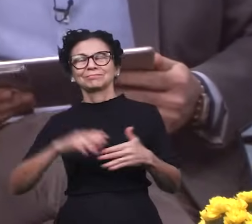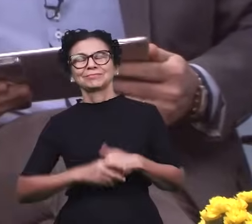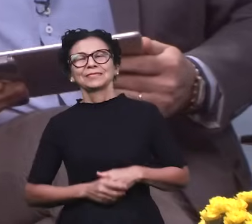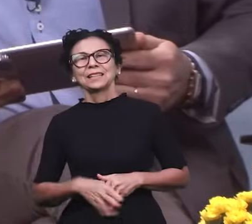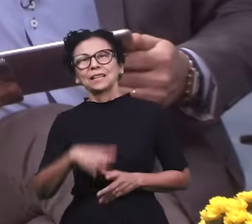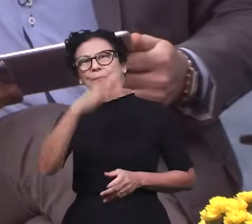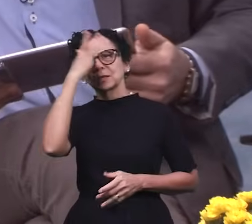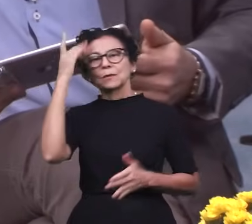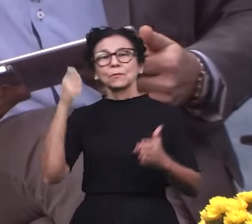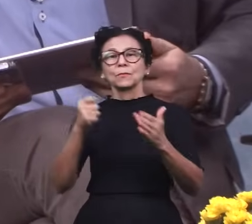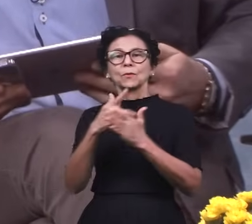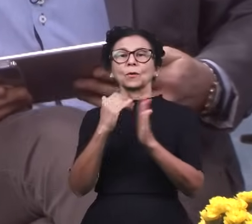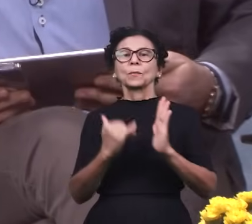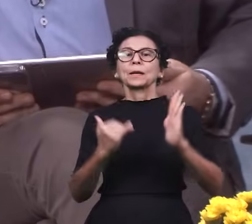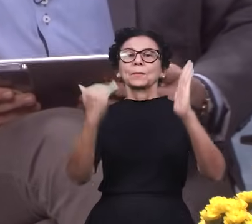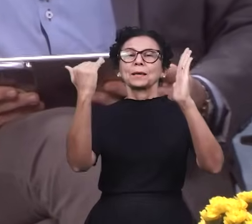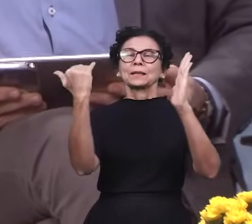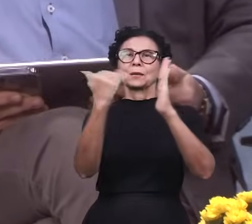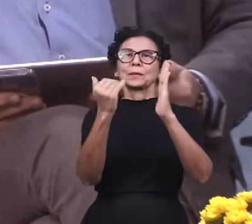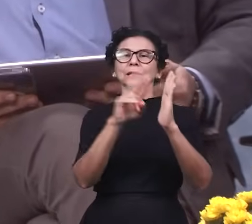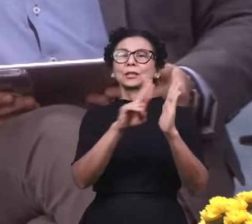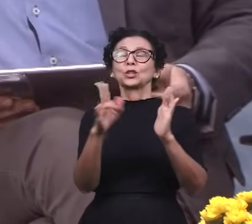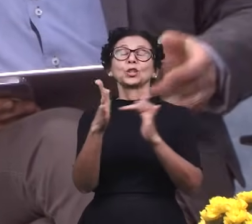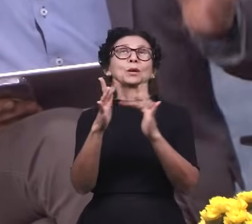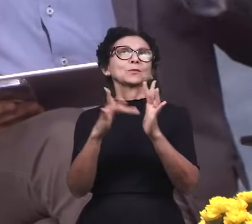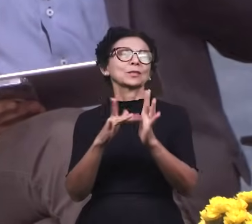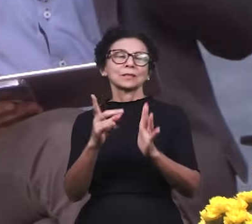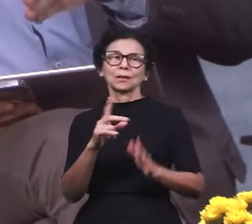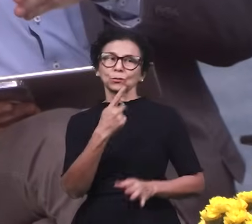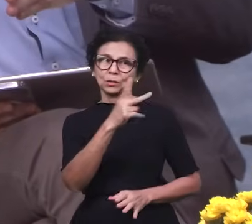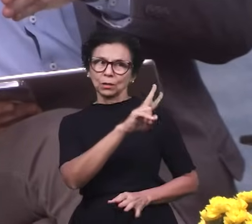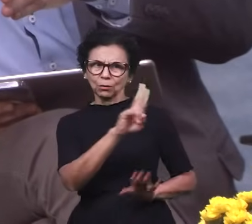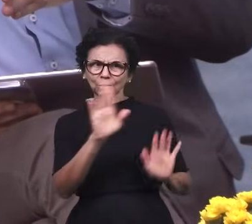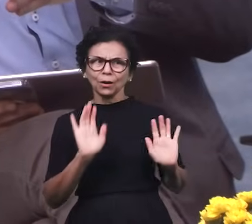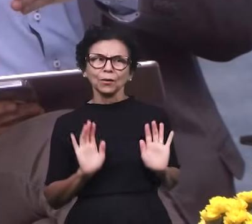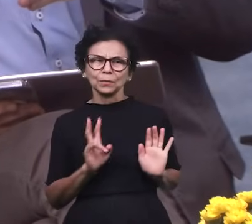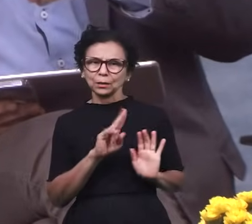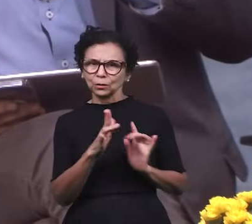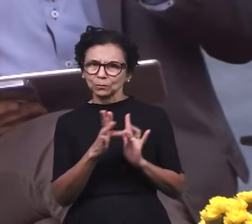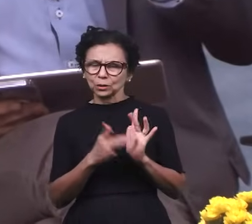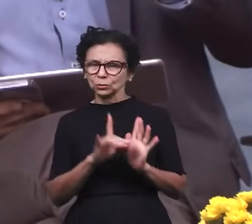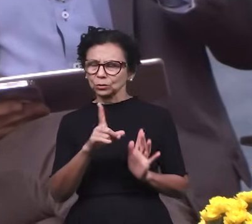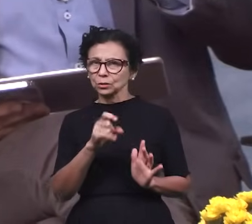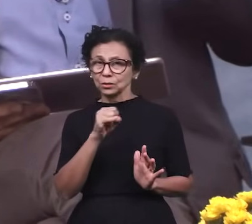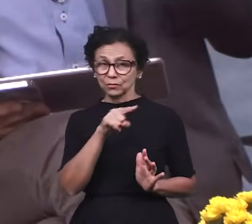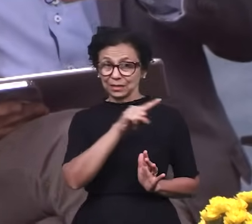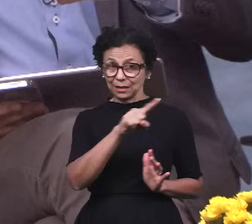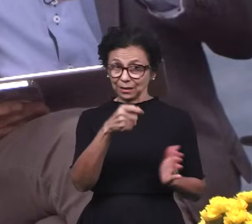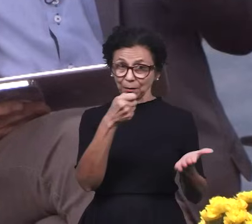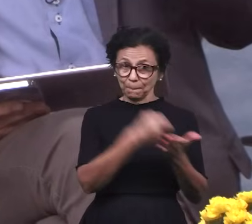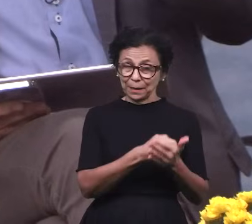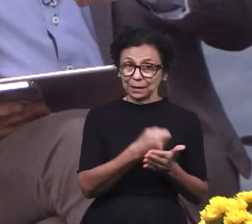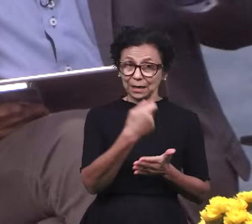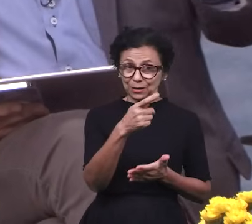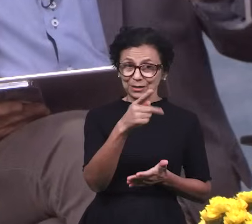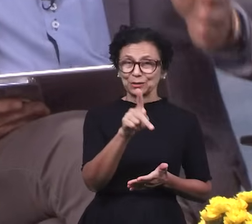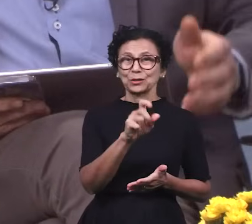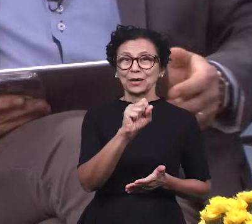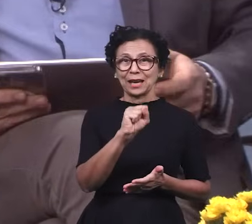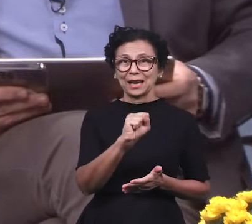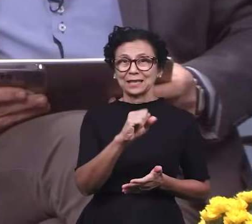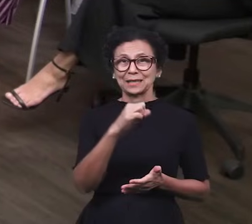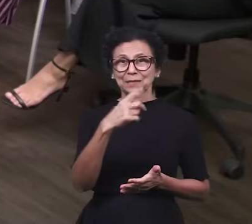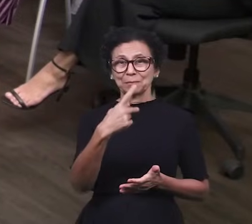dessa bênção. Às vezes o pessoal fala assim, vou comprar um apartamento em nome de Jesus. Não, compra no seu. Se você não pagar... se você não pagar, é o seu que